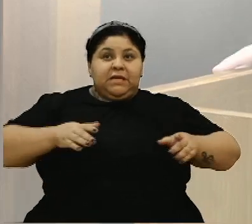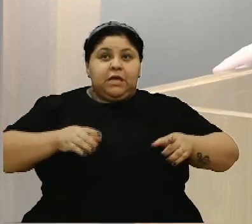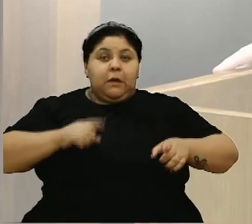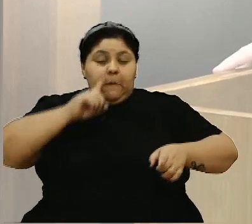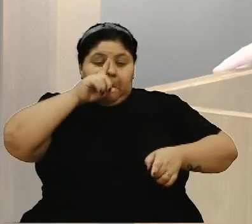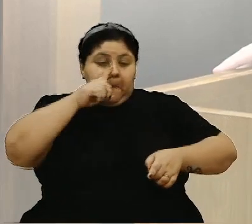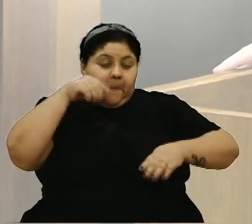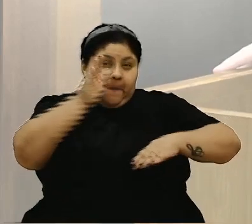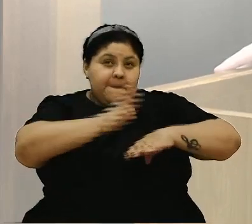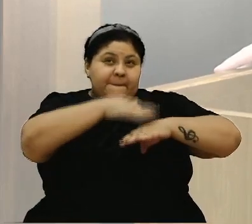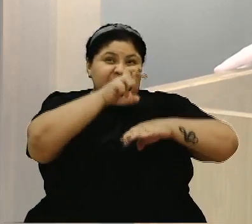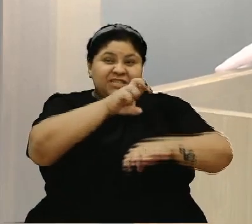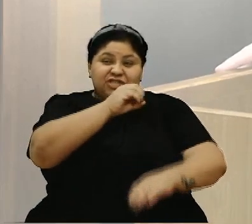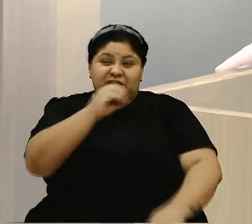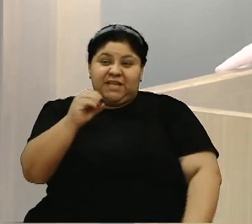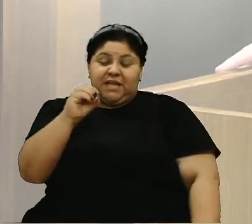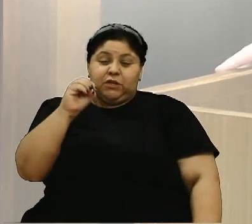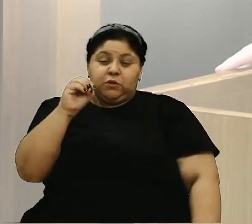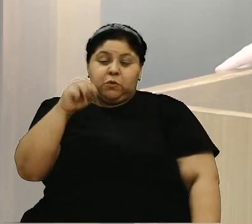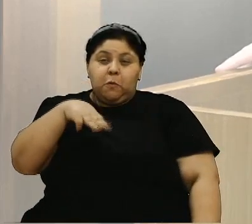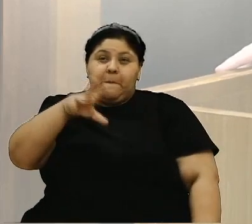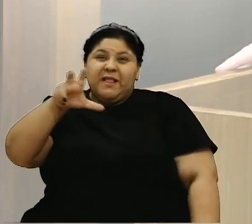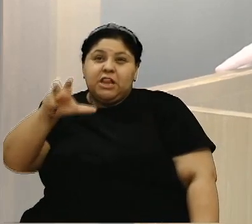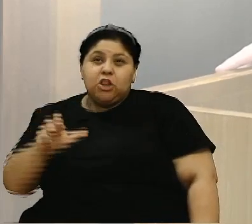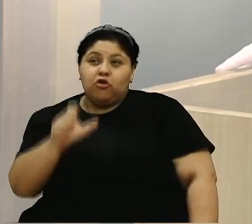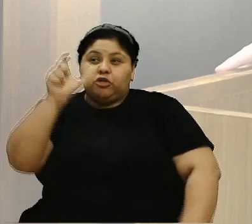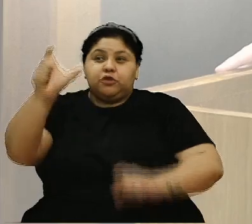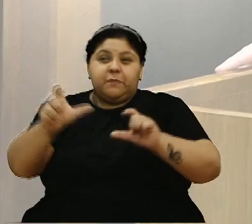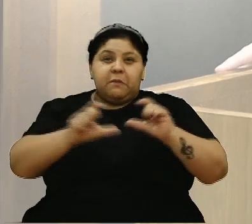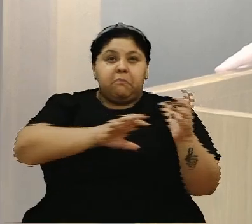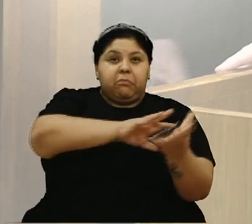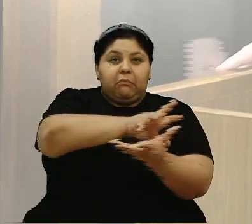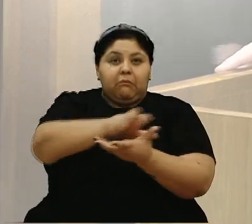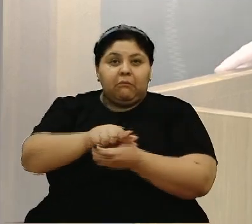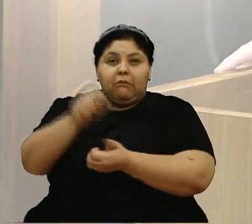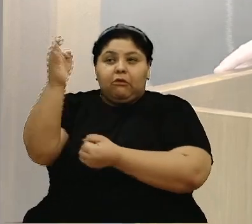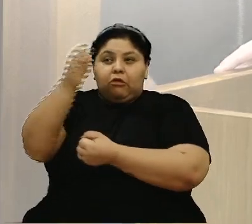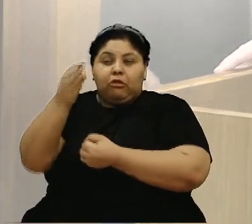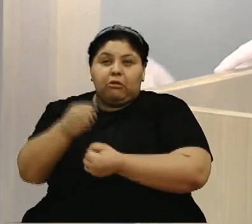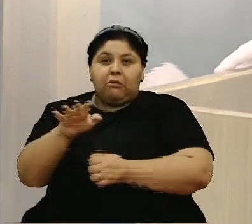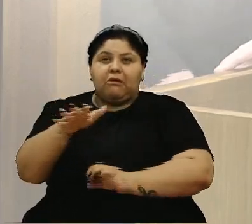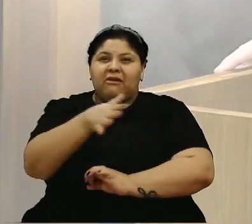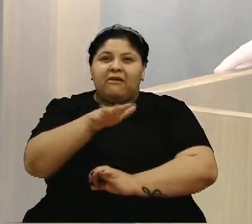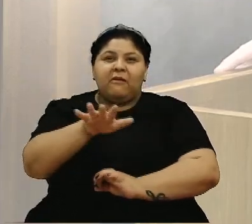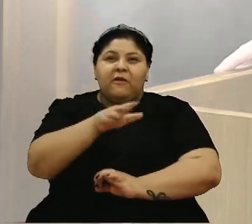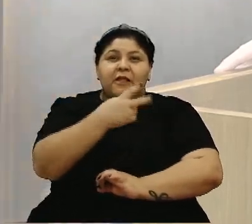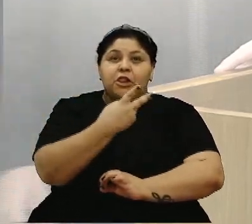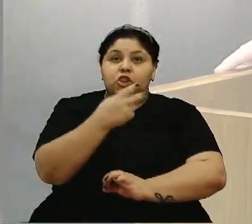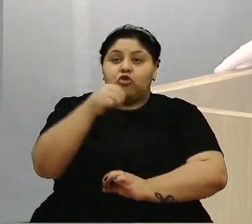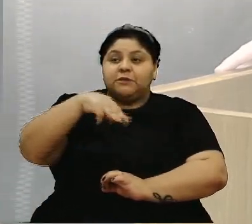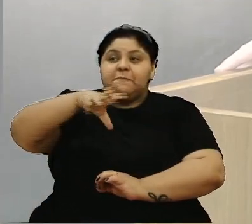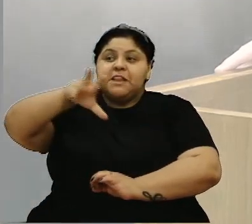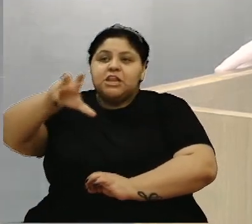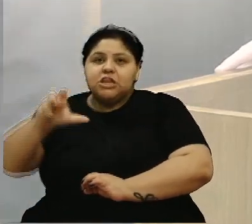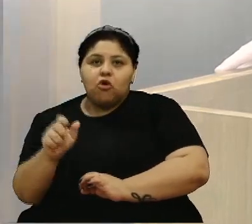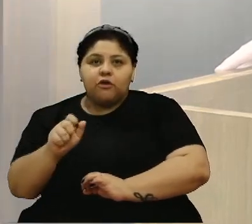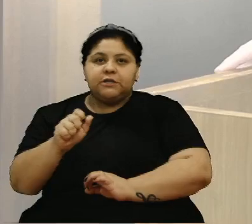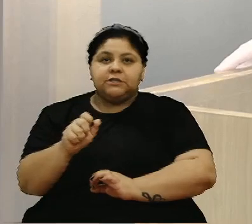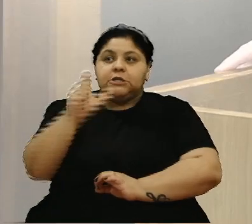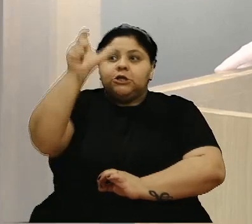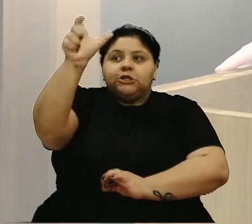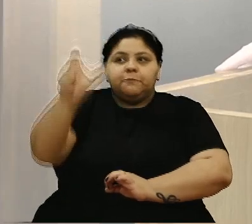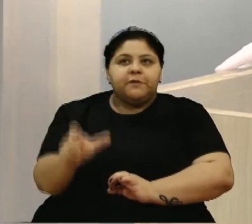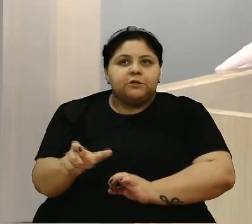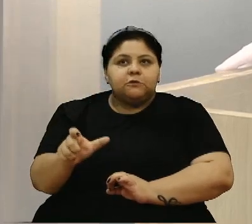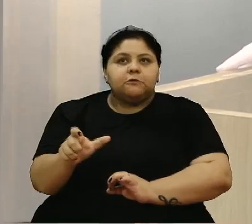500 milhões de pessoas em todo o mundo e no Brasil existem cerca de 2 milhões, presidente, de doentes, dos